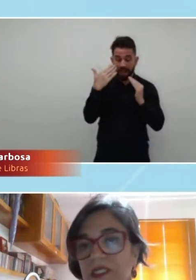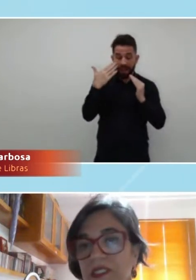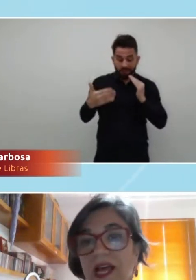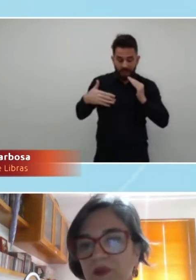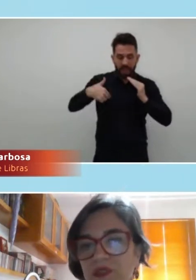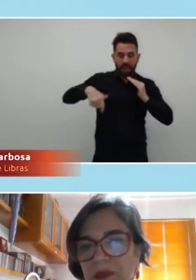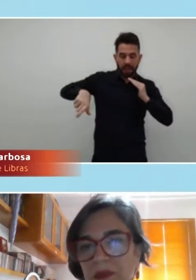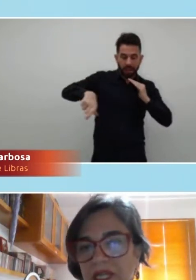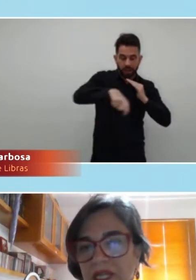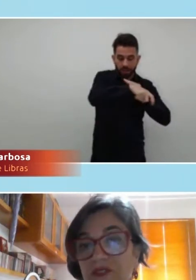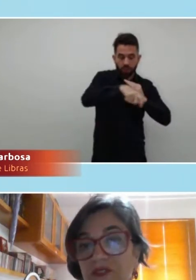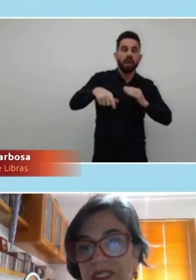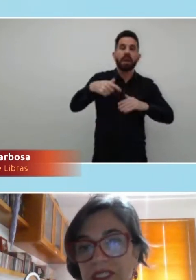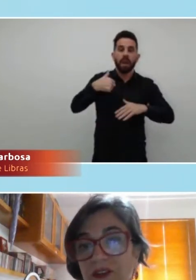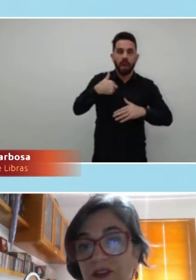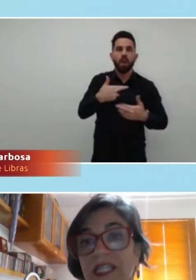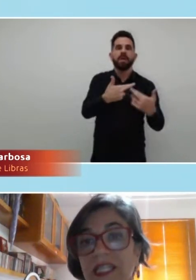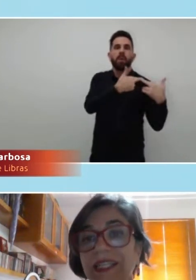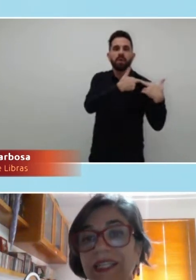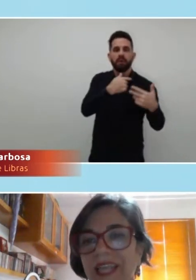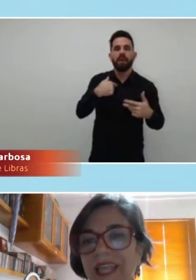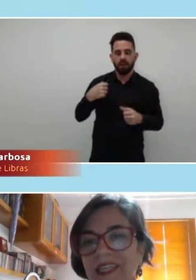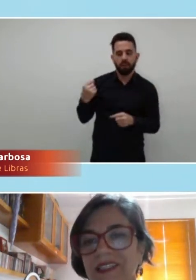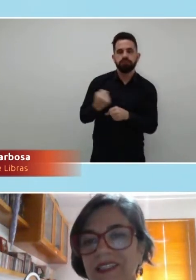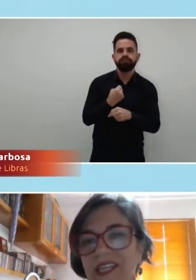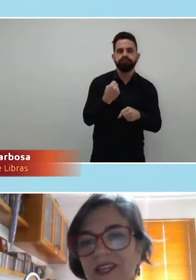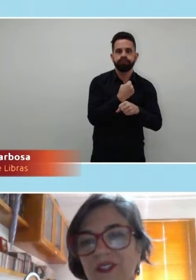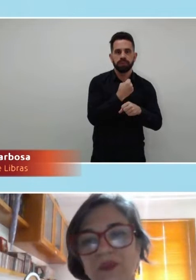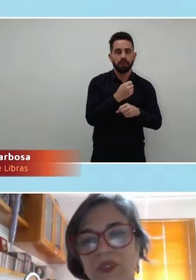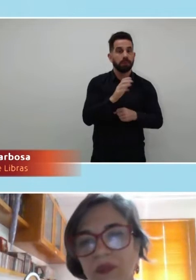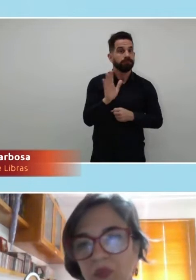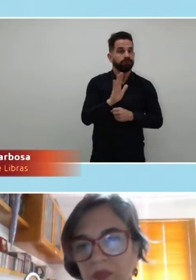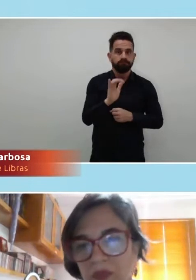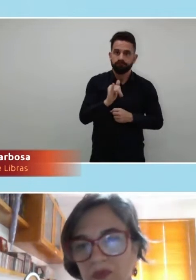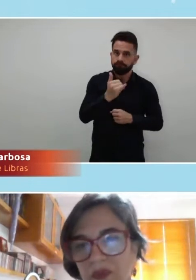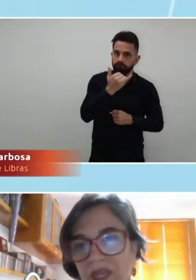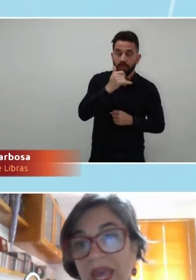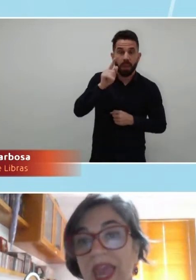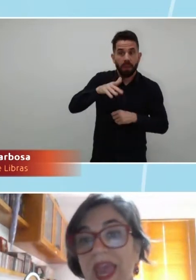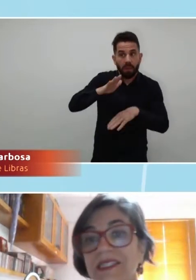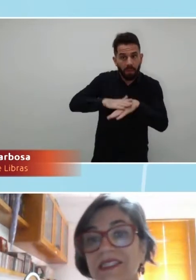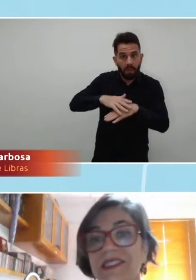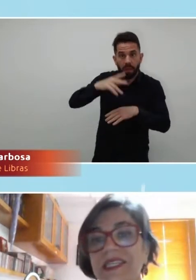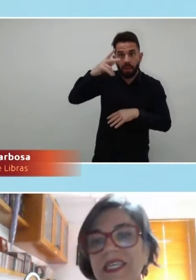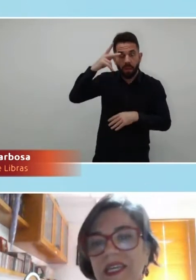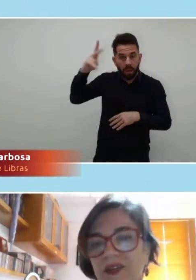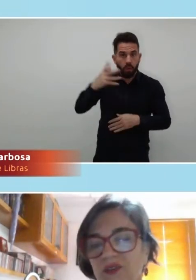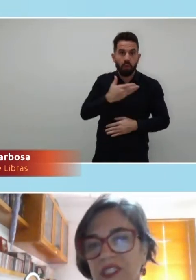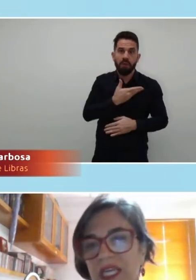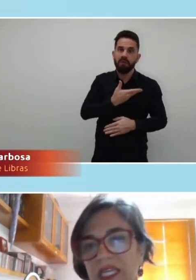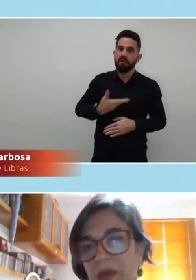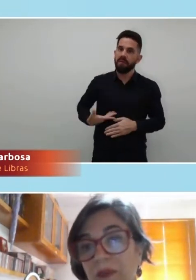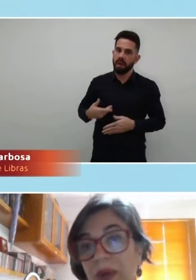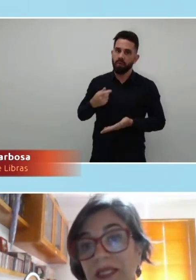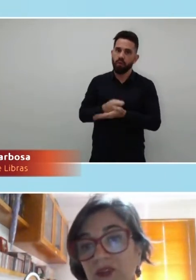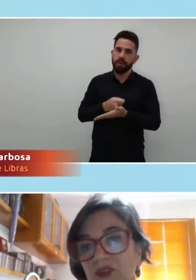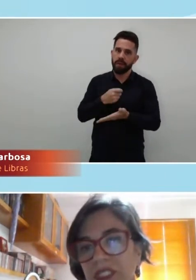urbanistas, a responsabilidade de fazer a calçada tem que ser do poder público. É assim que ele